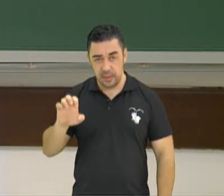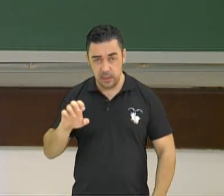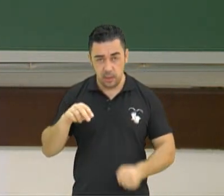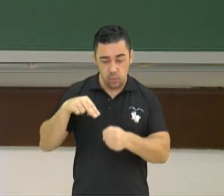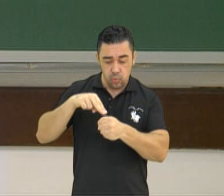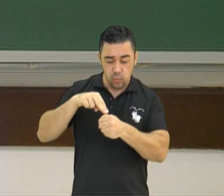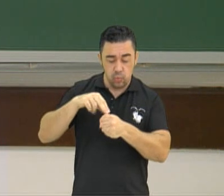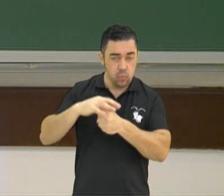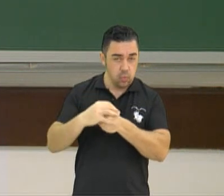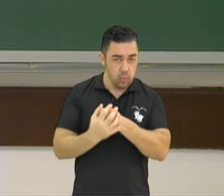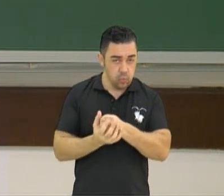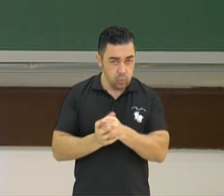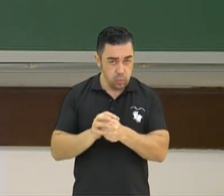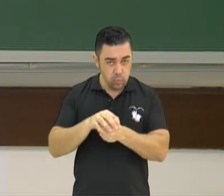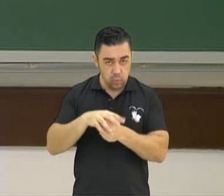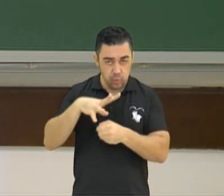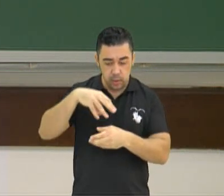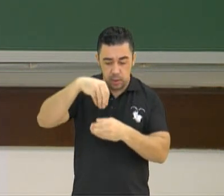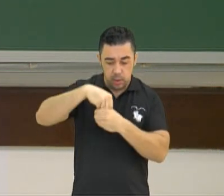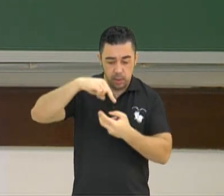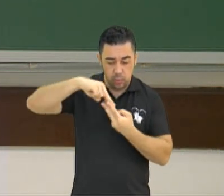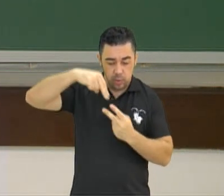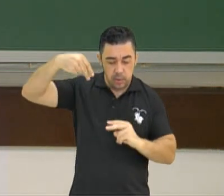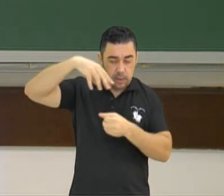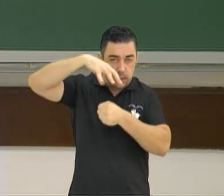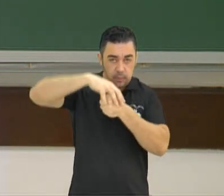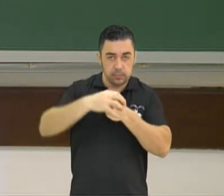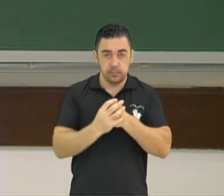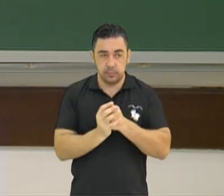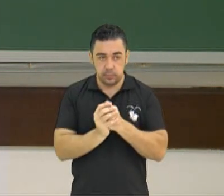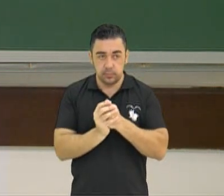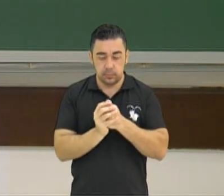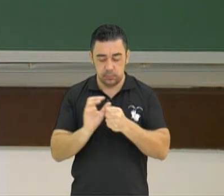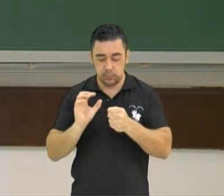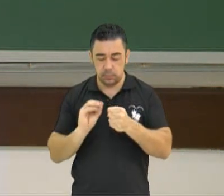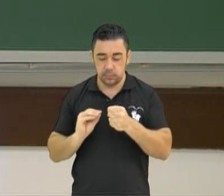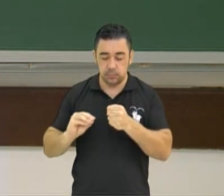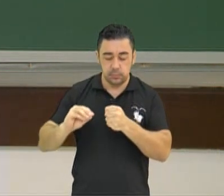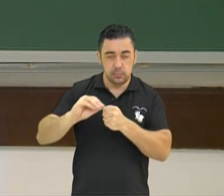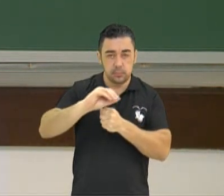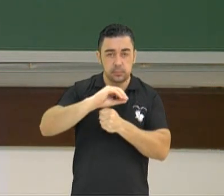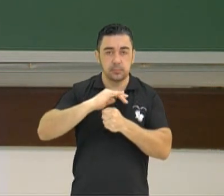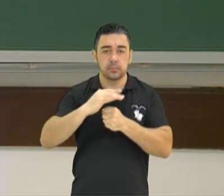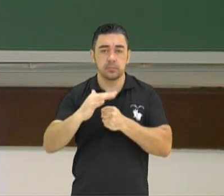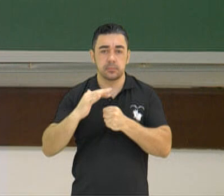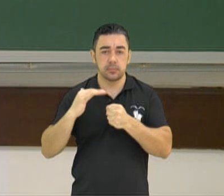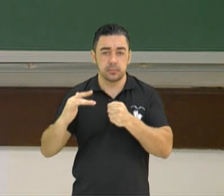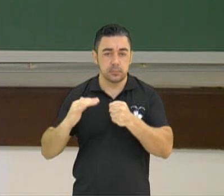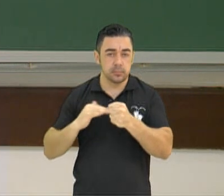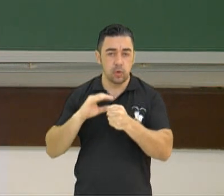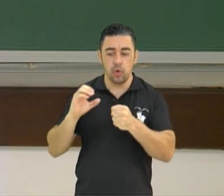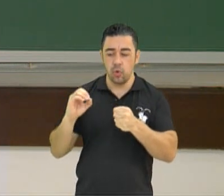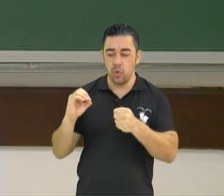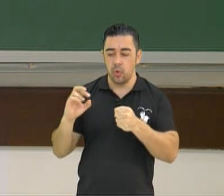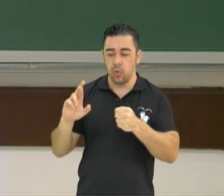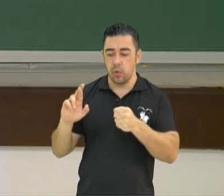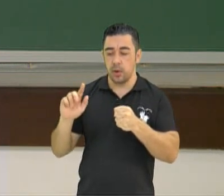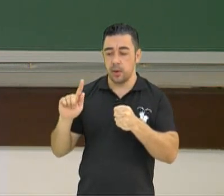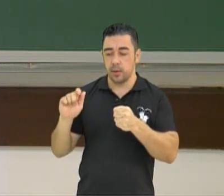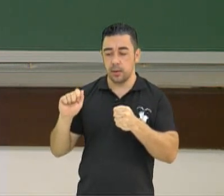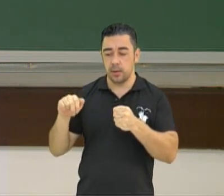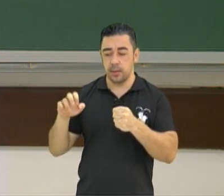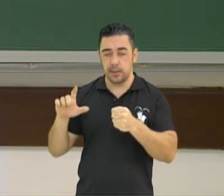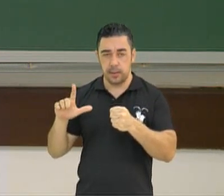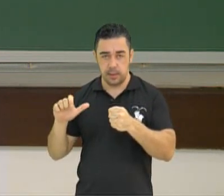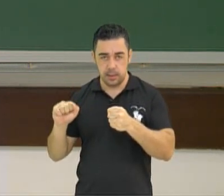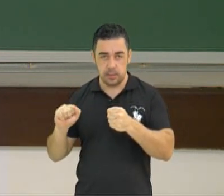cor-de-rosa, que guarda ali o material genético, o DNA, ela é rica em organelas. Então, olha quanto de organela que tem aqui, né? Tem